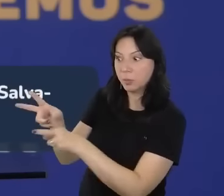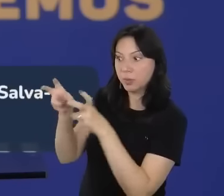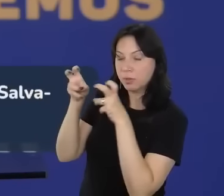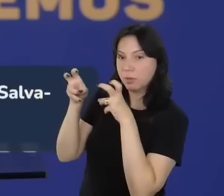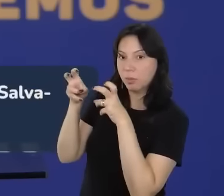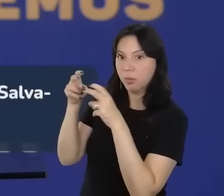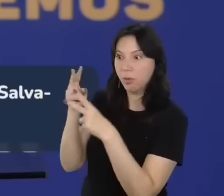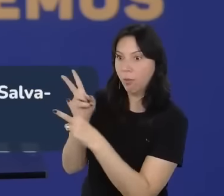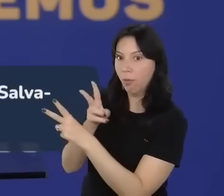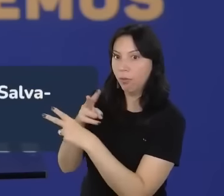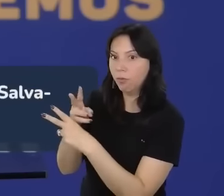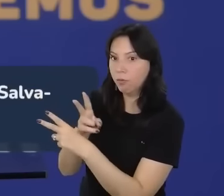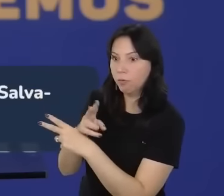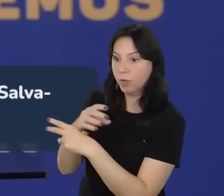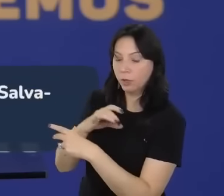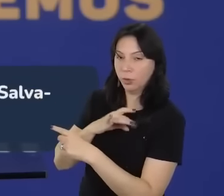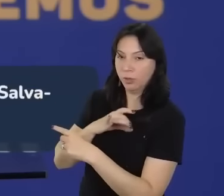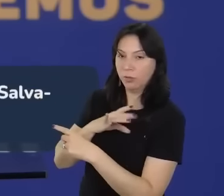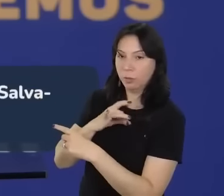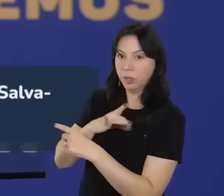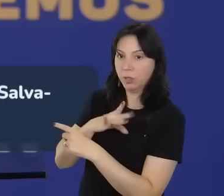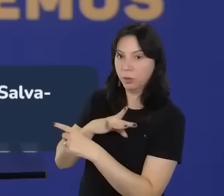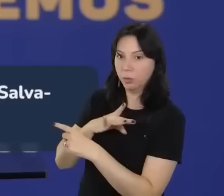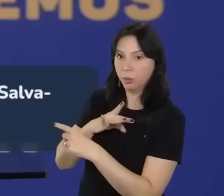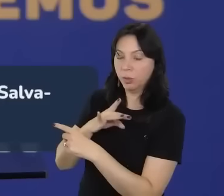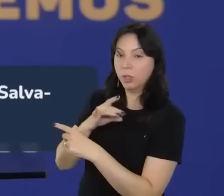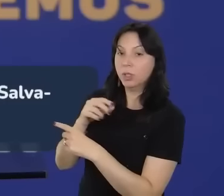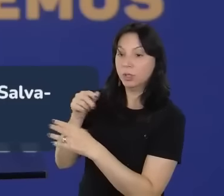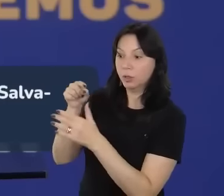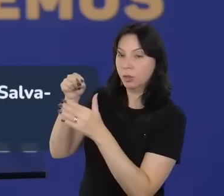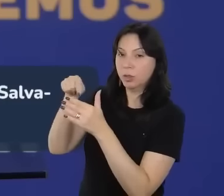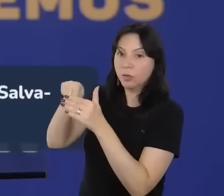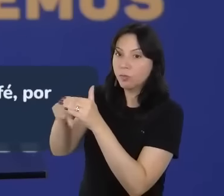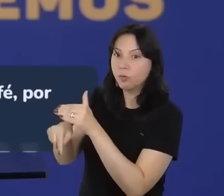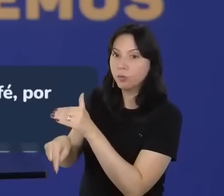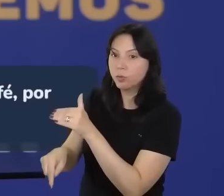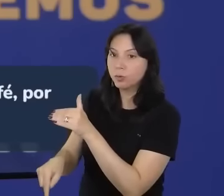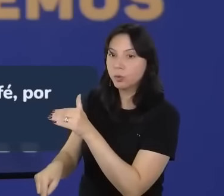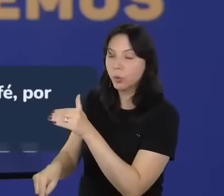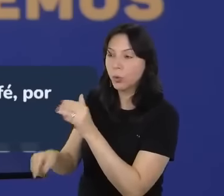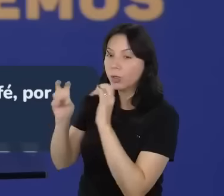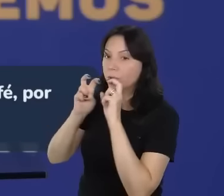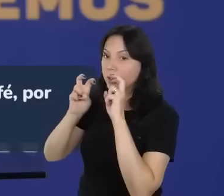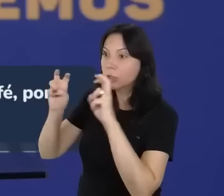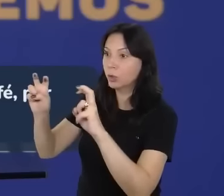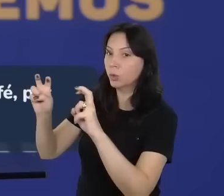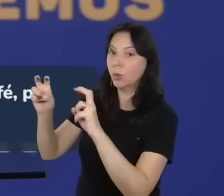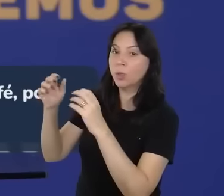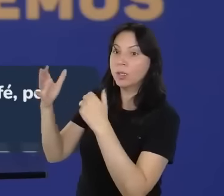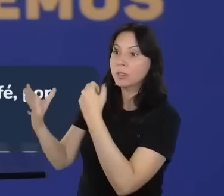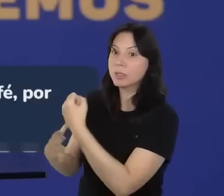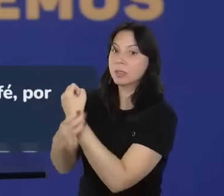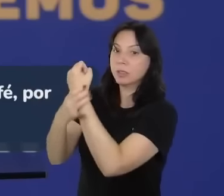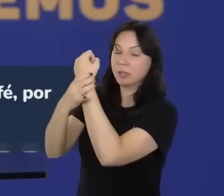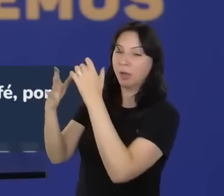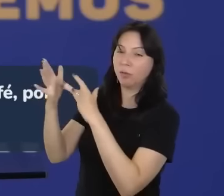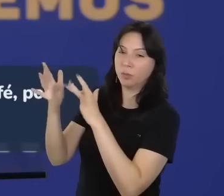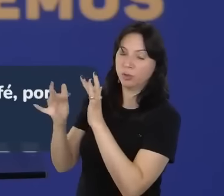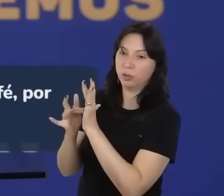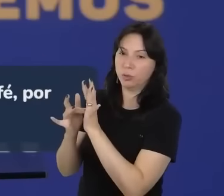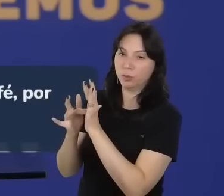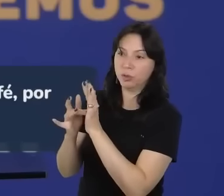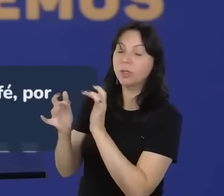força do vento teve medo e começando a sumergir gritou salva-me senhor e prontamente Jesus